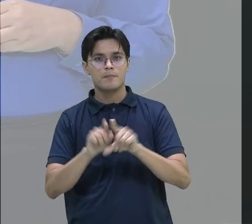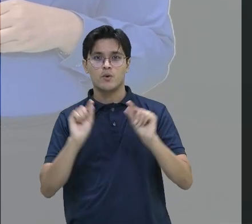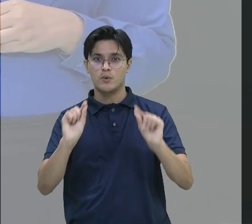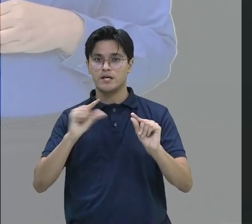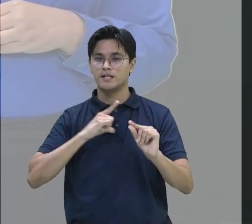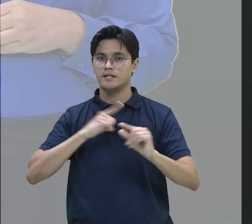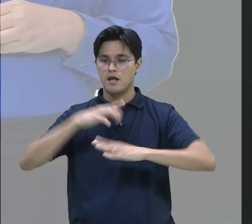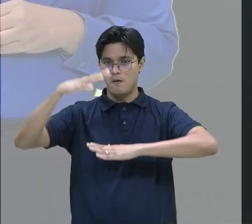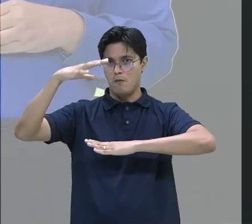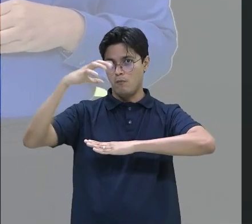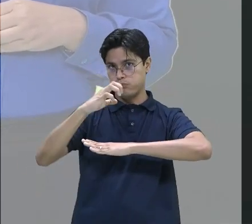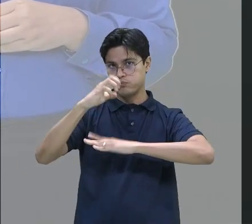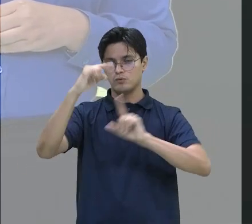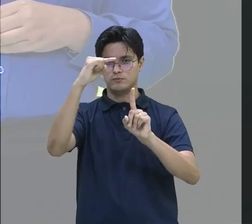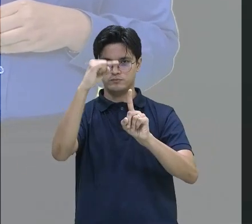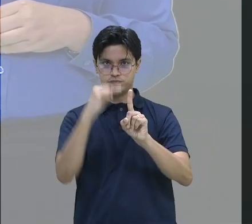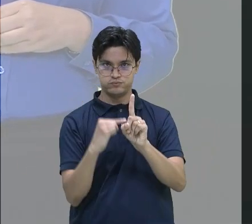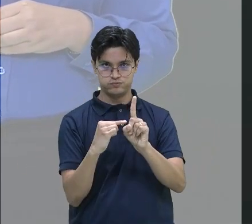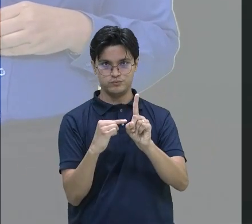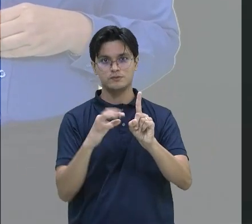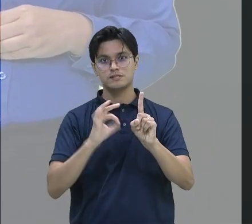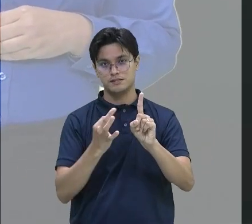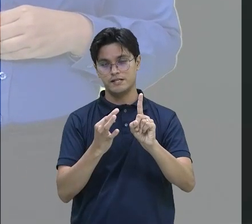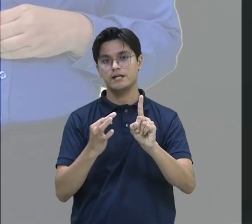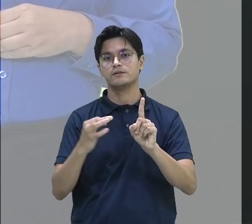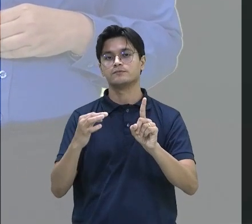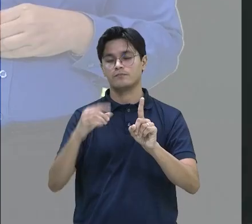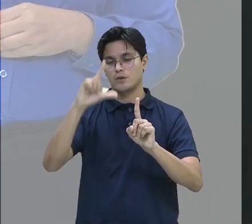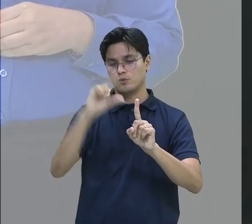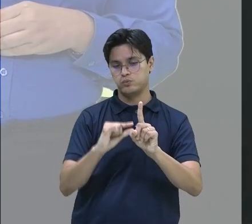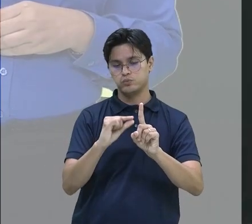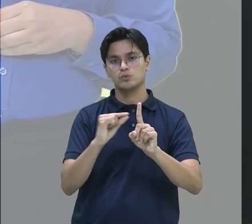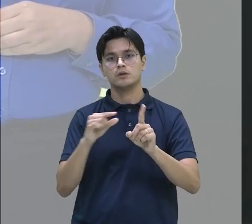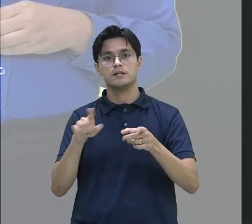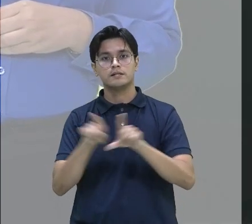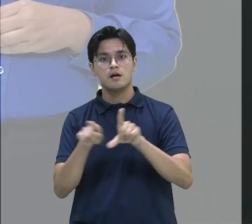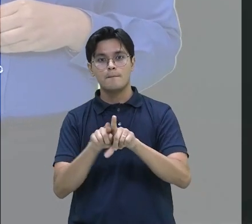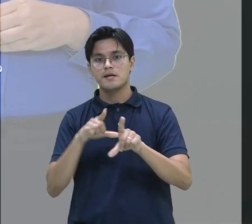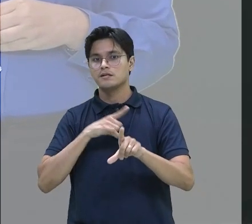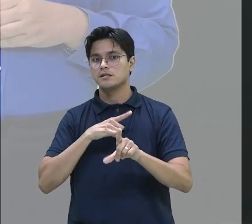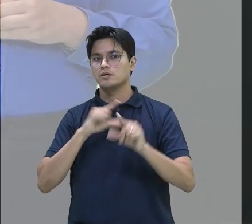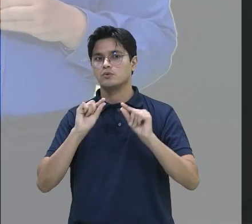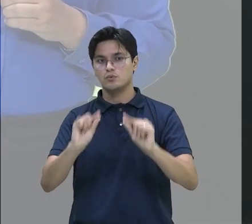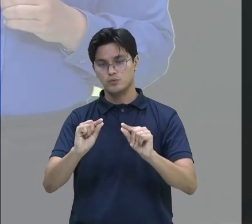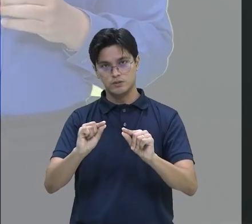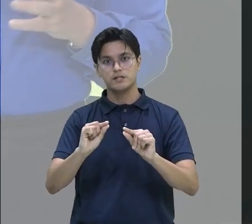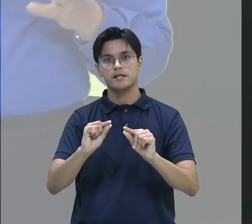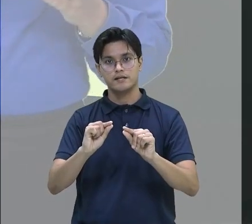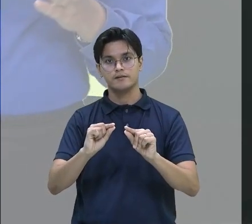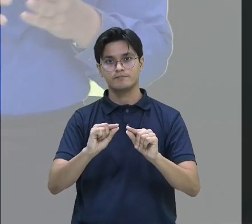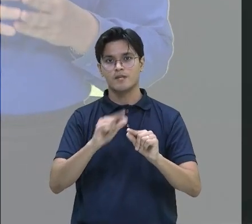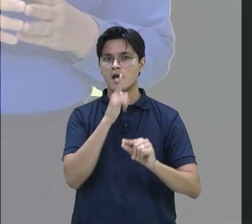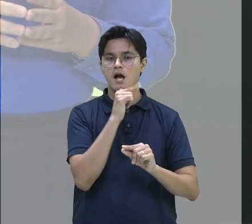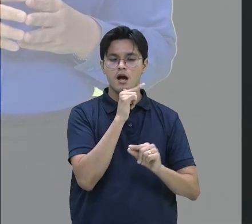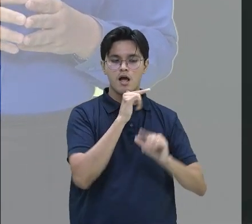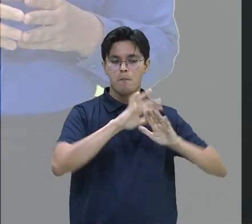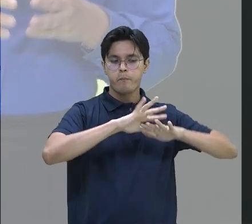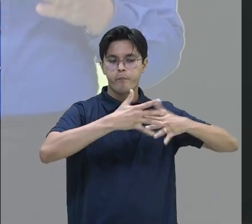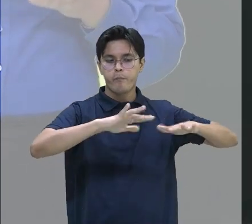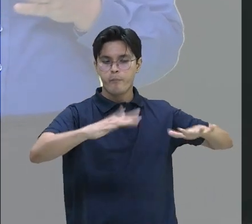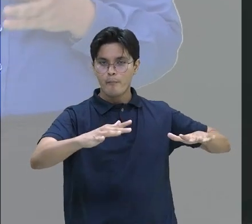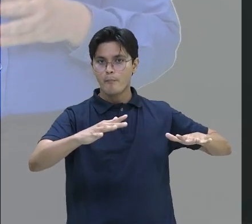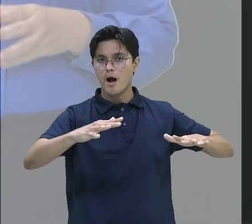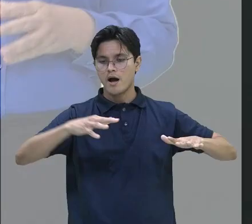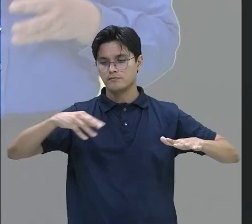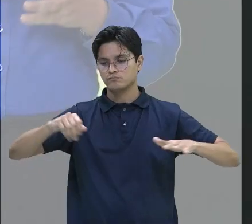pressão atmosférica. Nós temos a maritimidade, que é o quê? A influência,